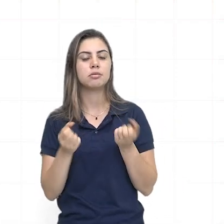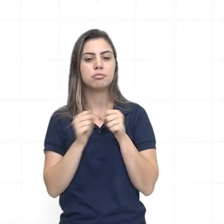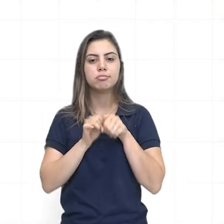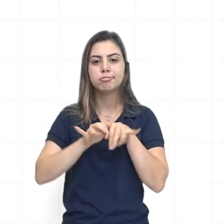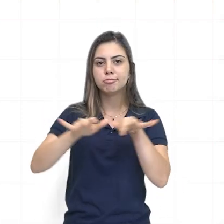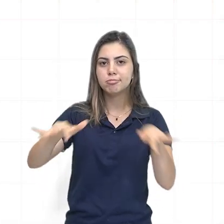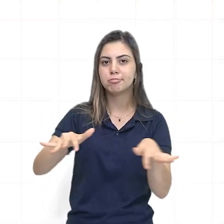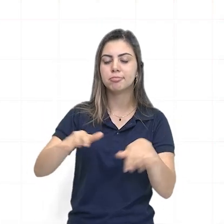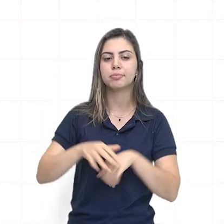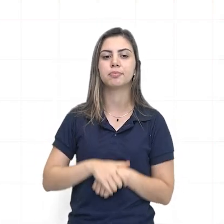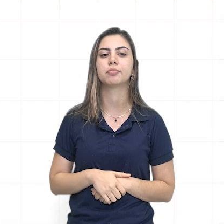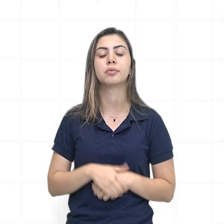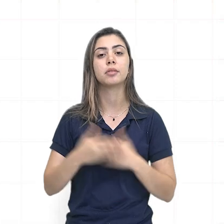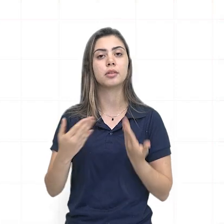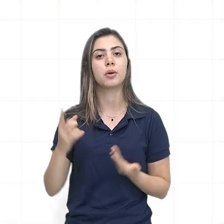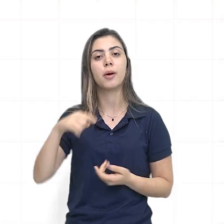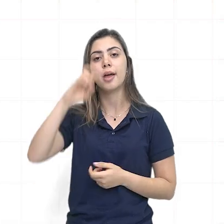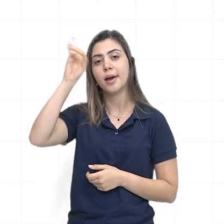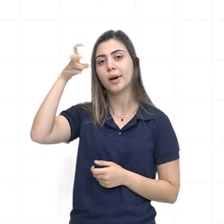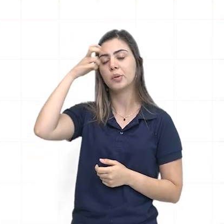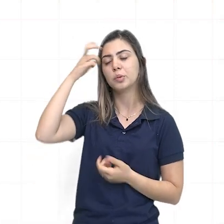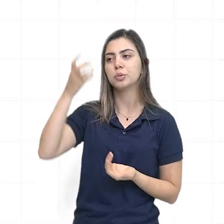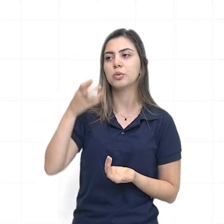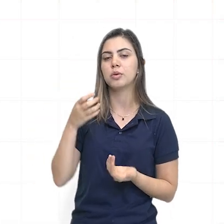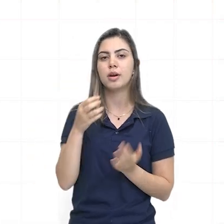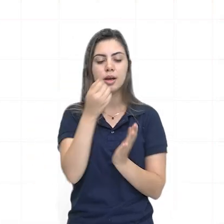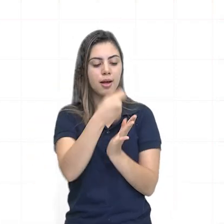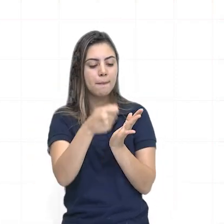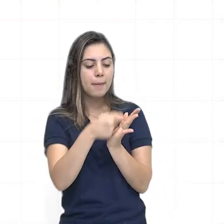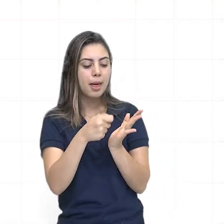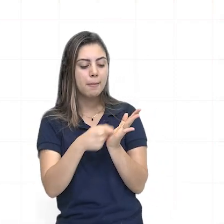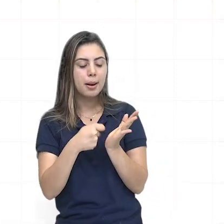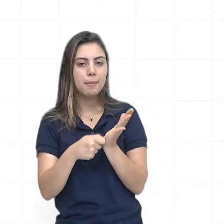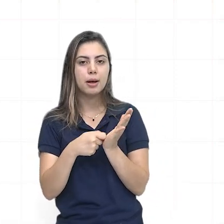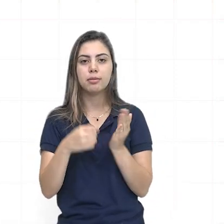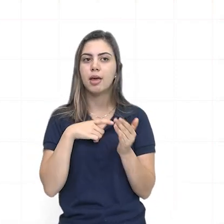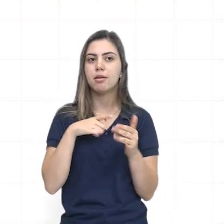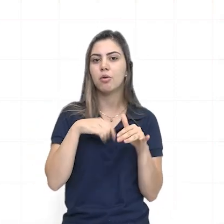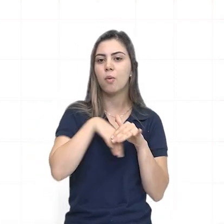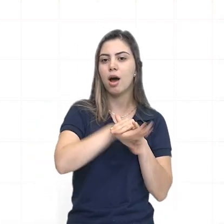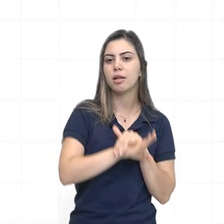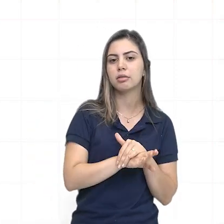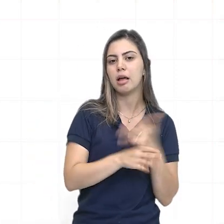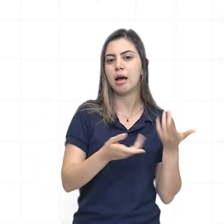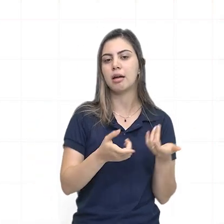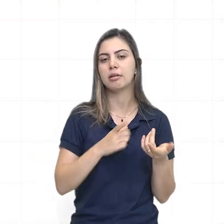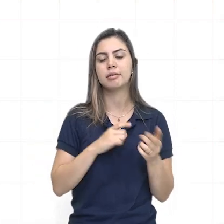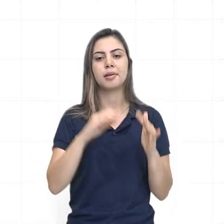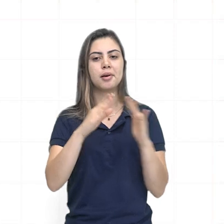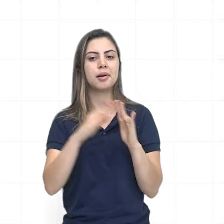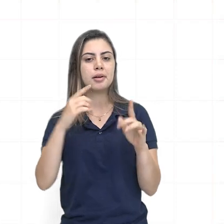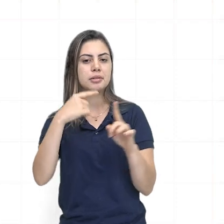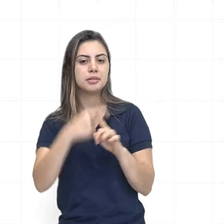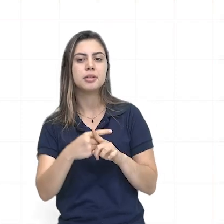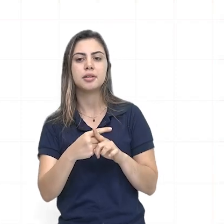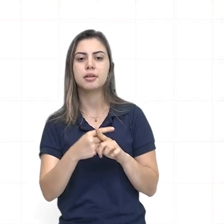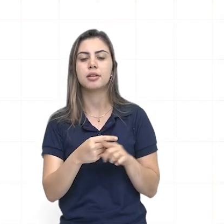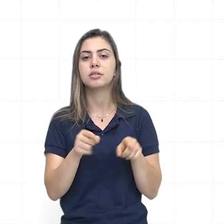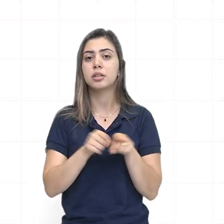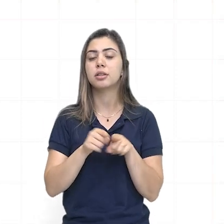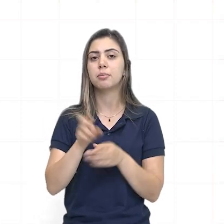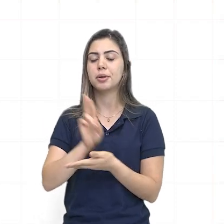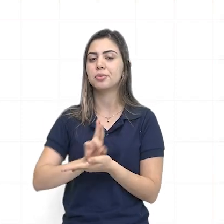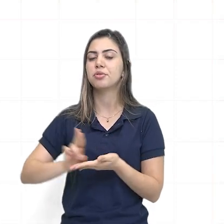cultura letrada, ela ficava guardada em locais como mosteiros, catedrais e